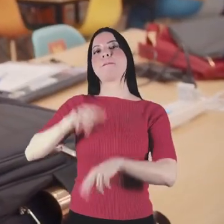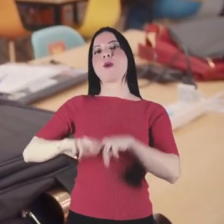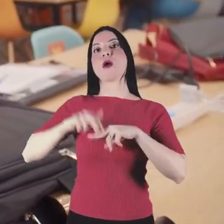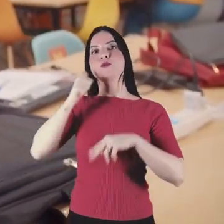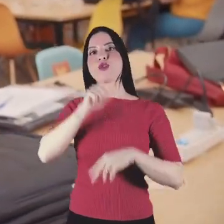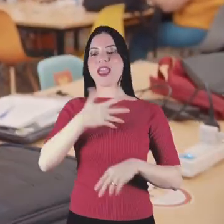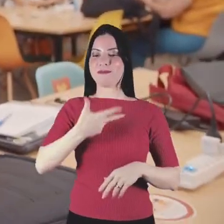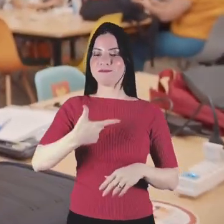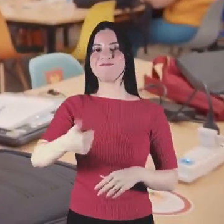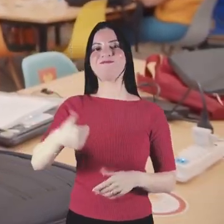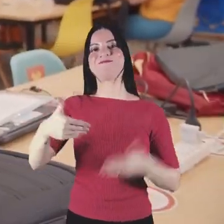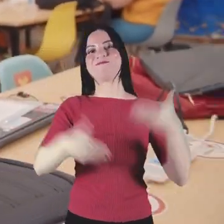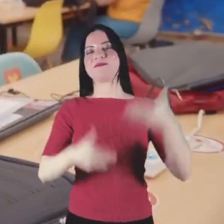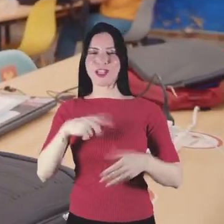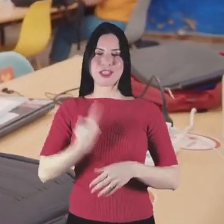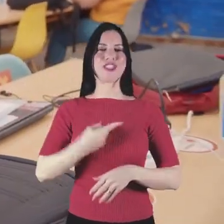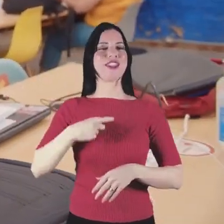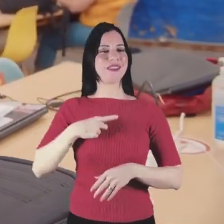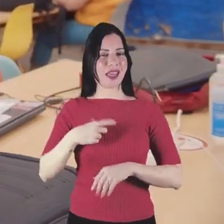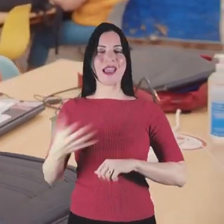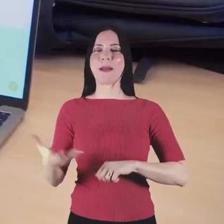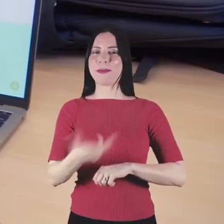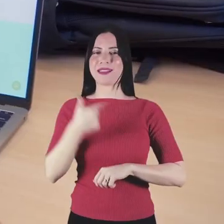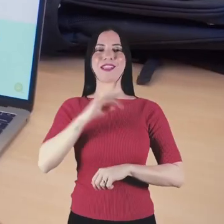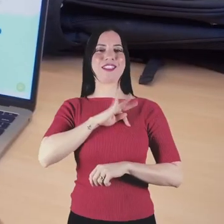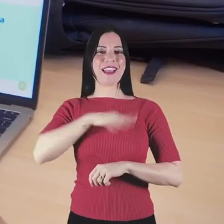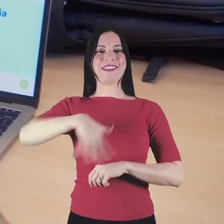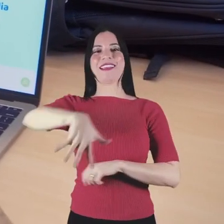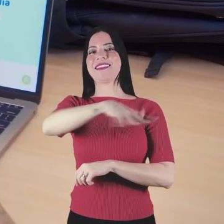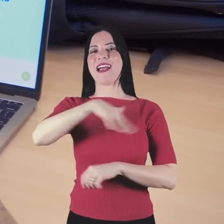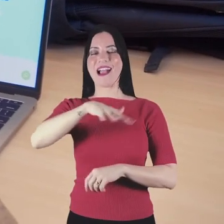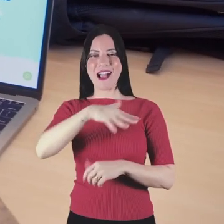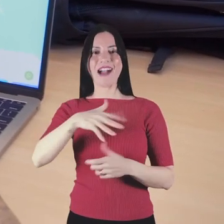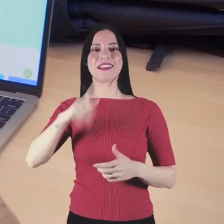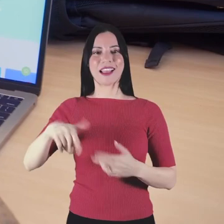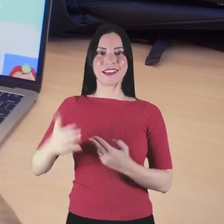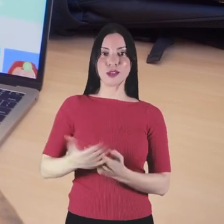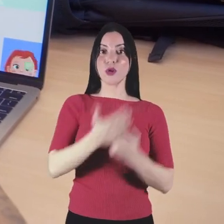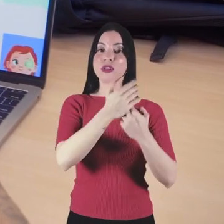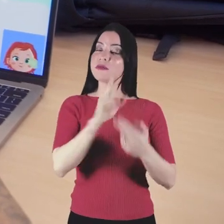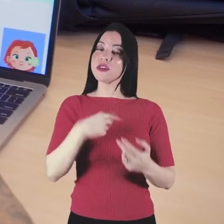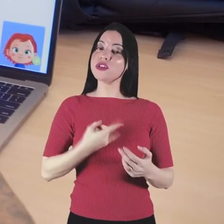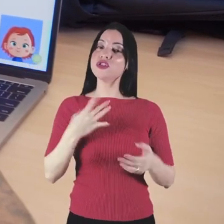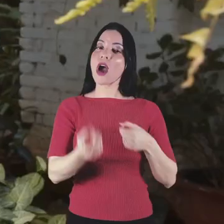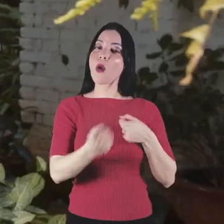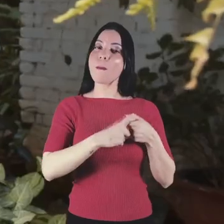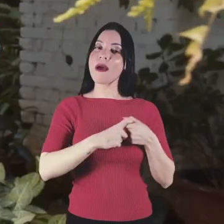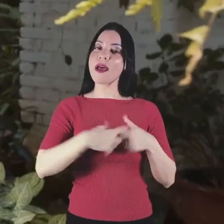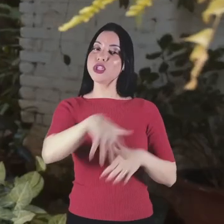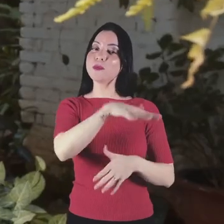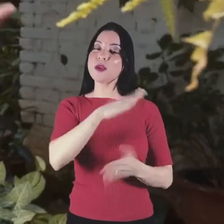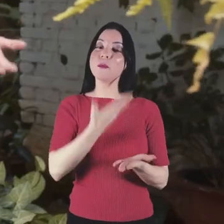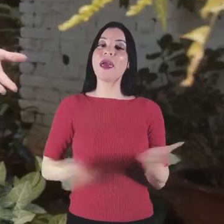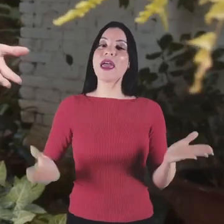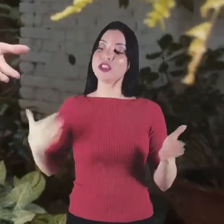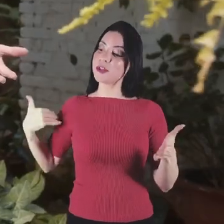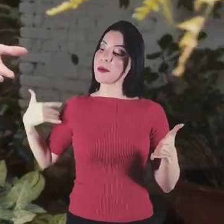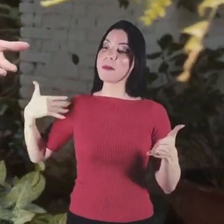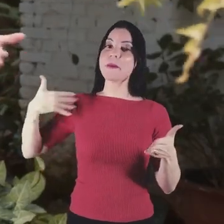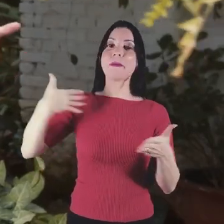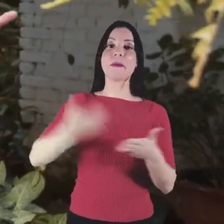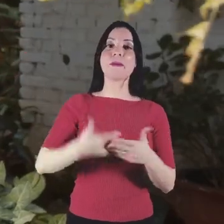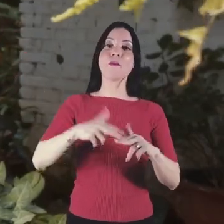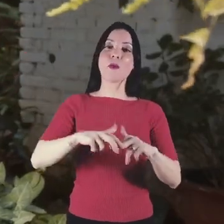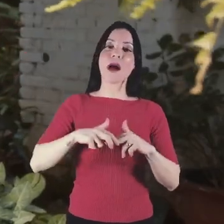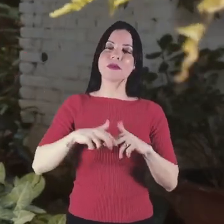crescem o faturamento porque as mulheres estão envolvidas. Nós temos os skills da nova economia, então a gente só está recuperando um espaço que